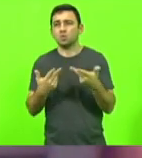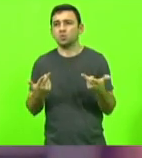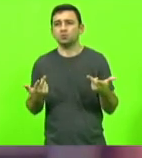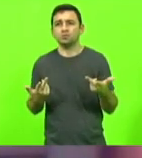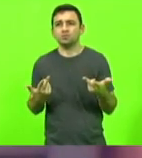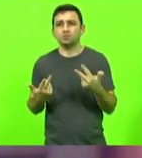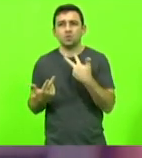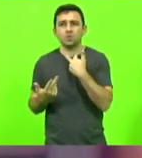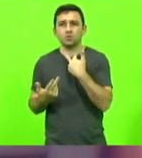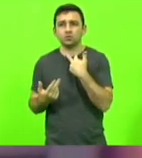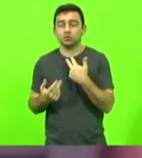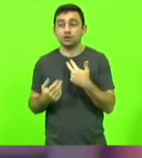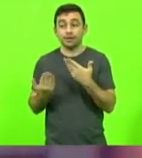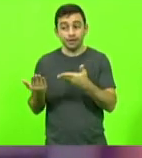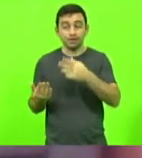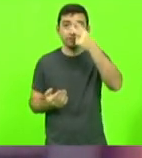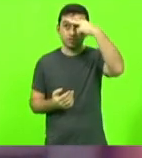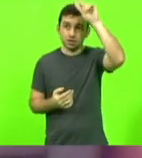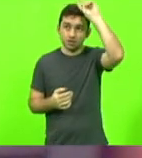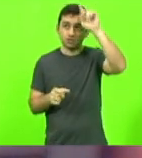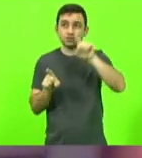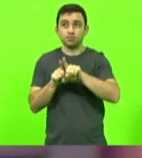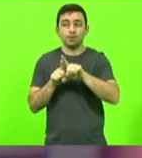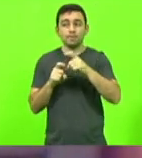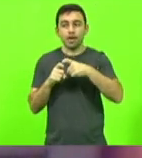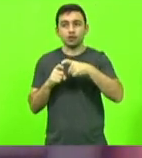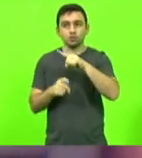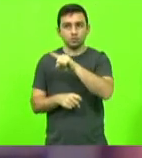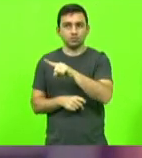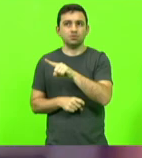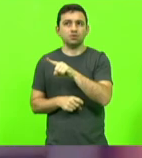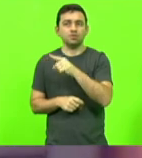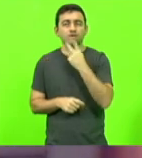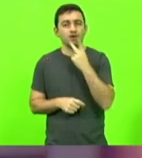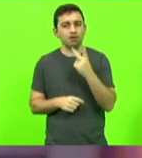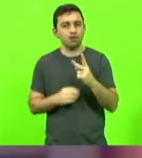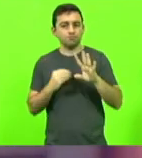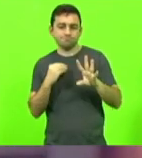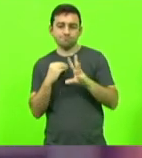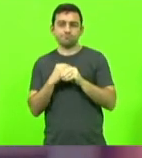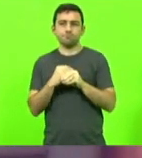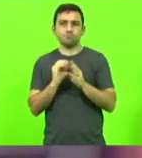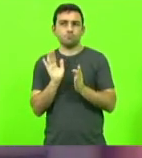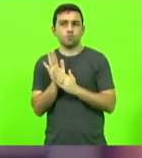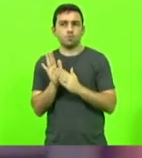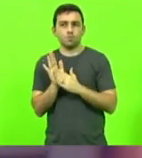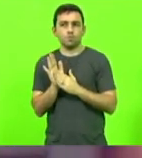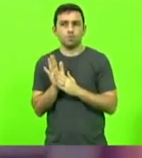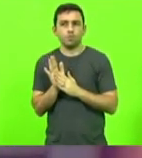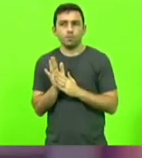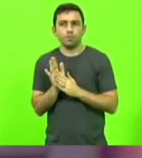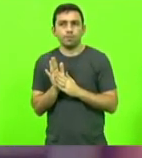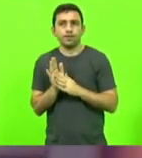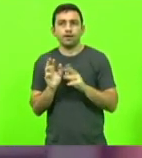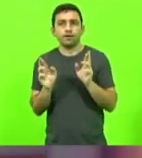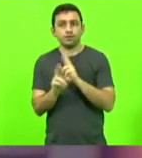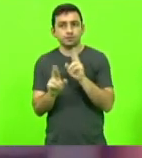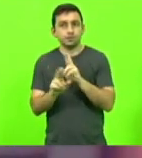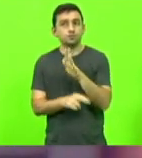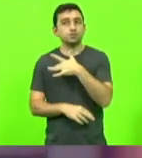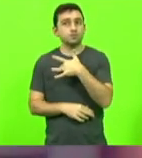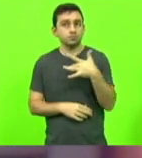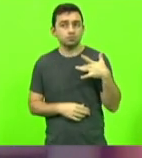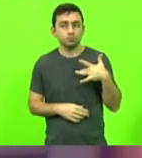é médico, também coloca e incorpora as propostas também em relação à saúde,